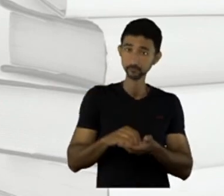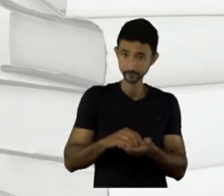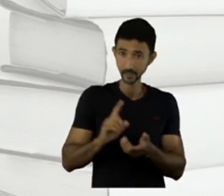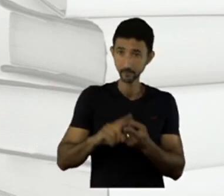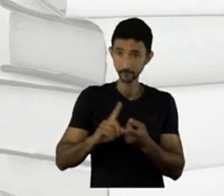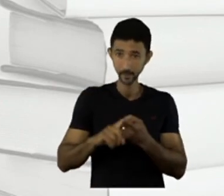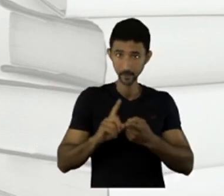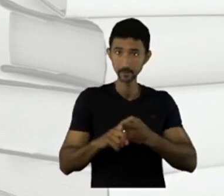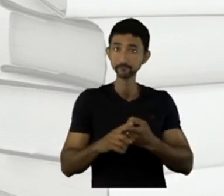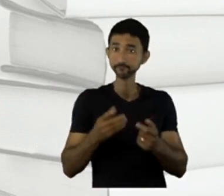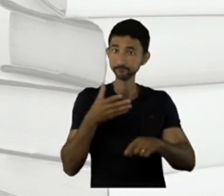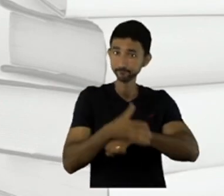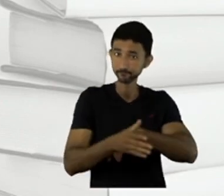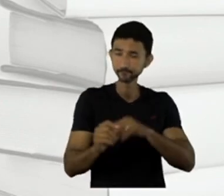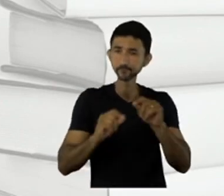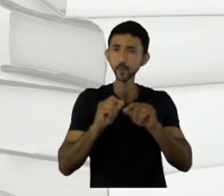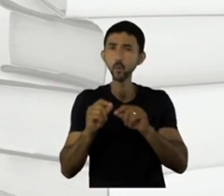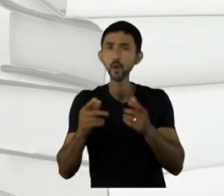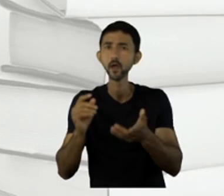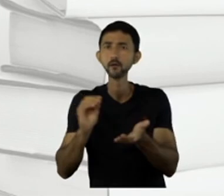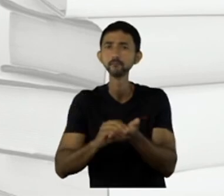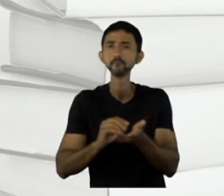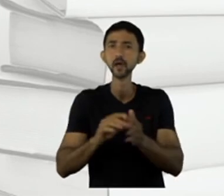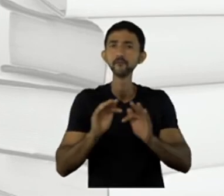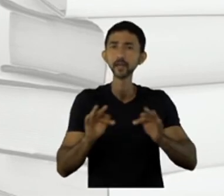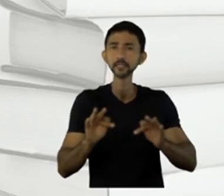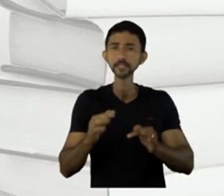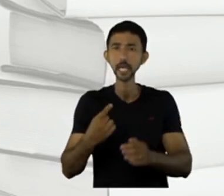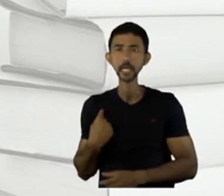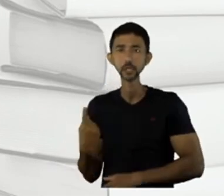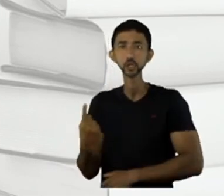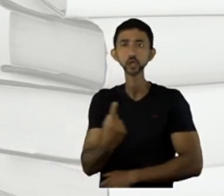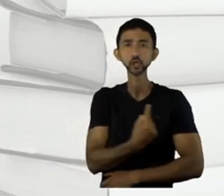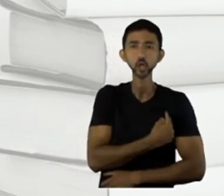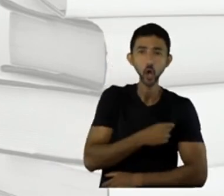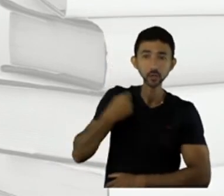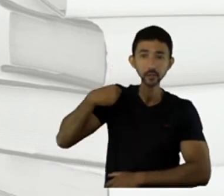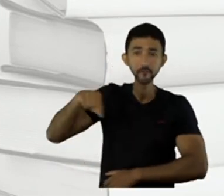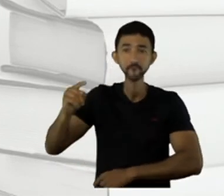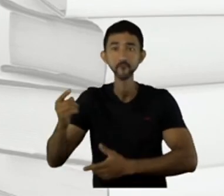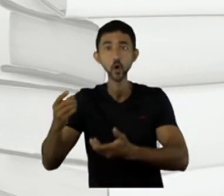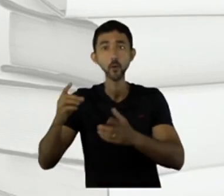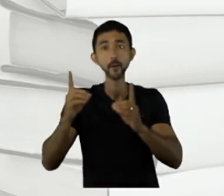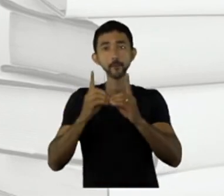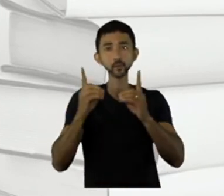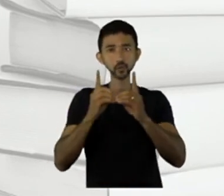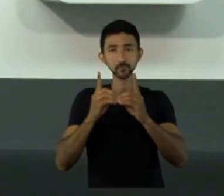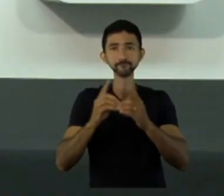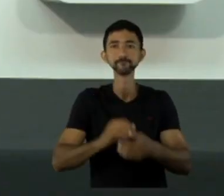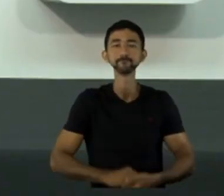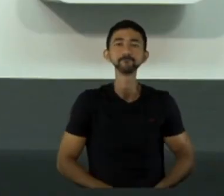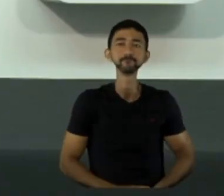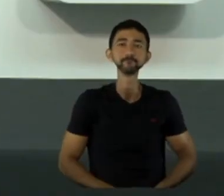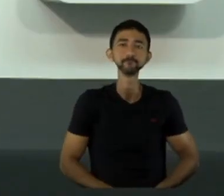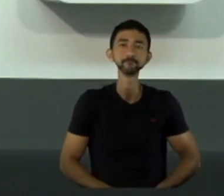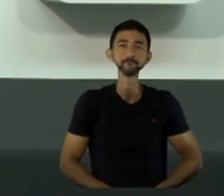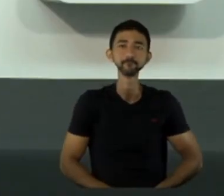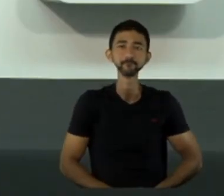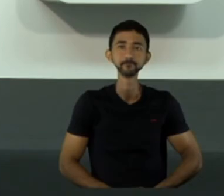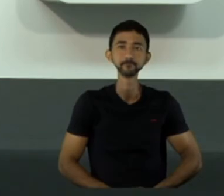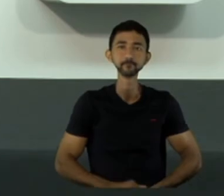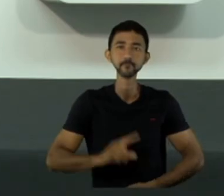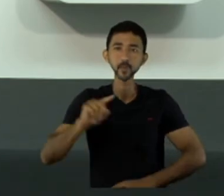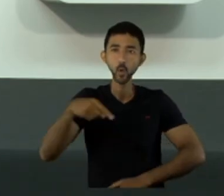aí nesta ação. Então, como é que ficaria? Nós fomos a Mosqueiro. Tá? Agora, mais